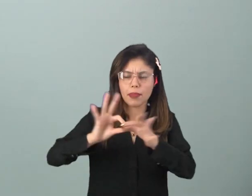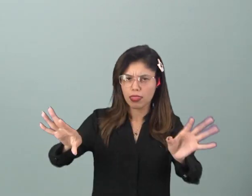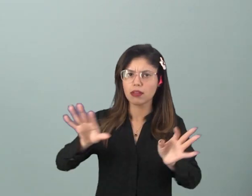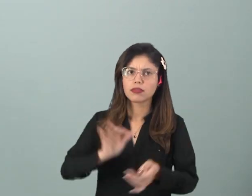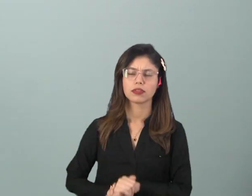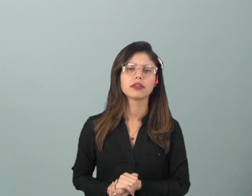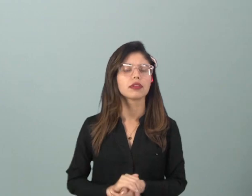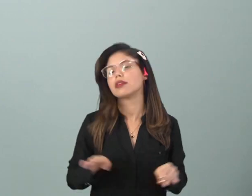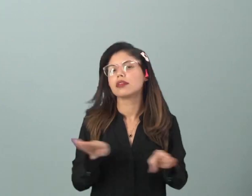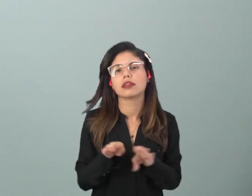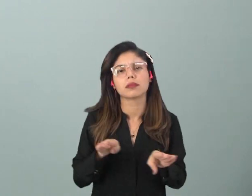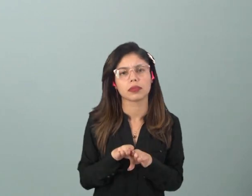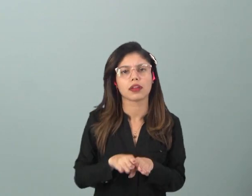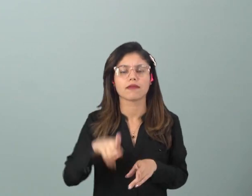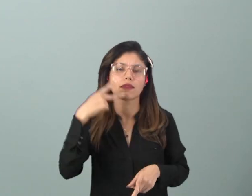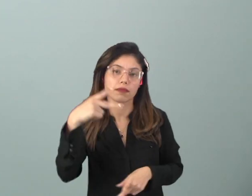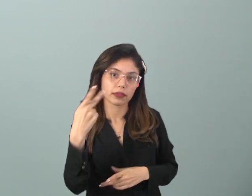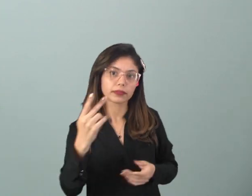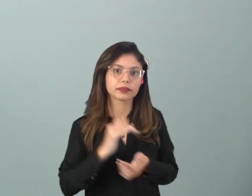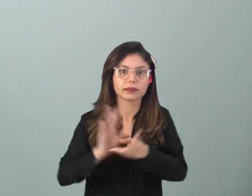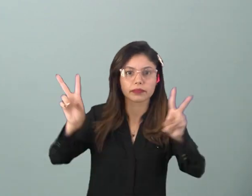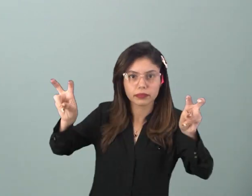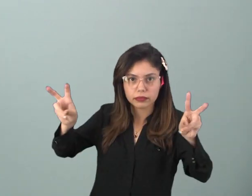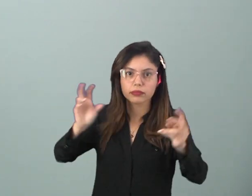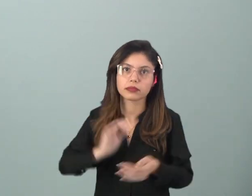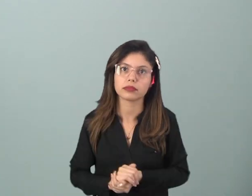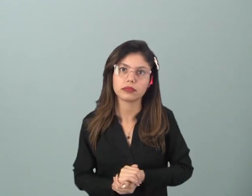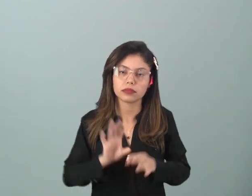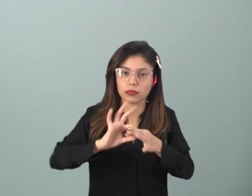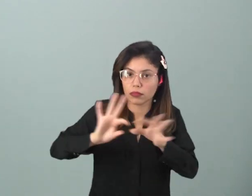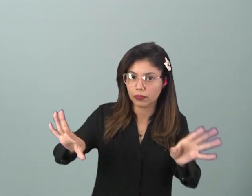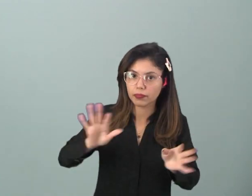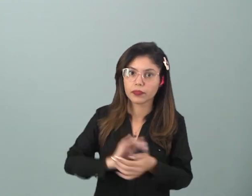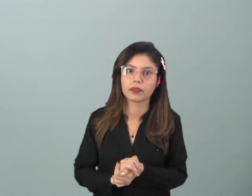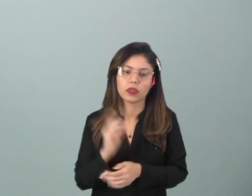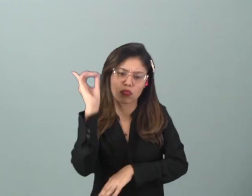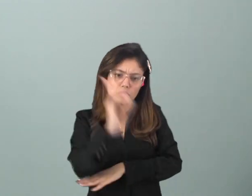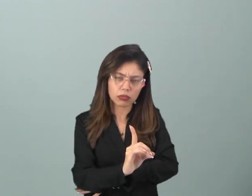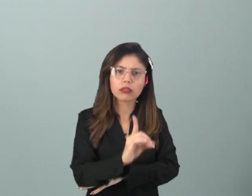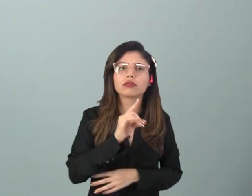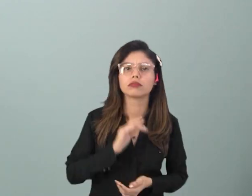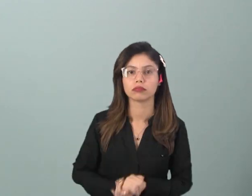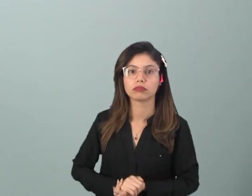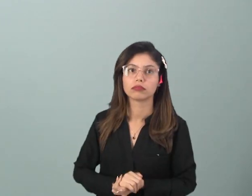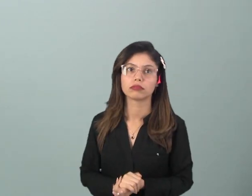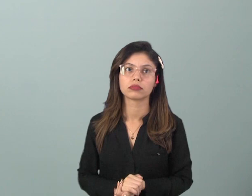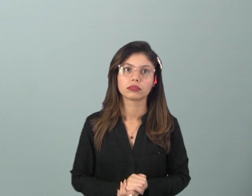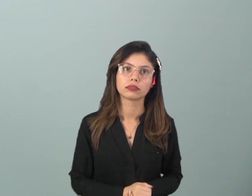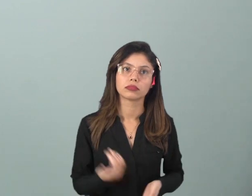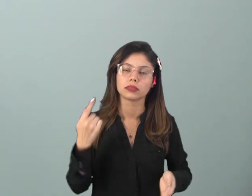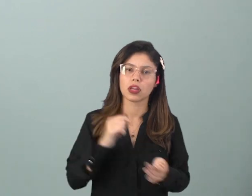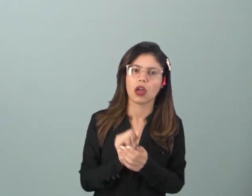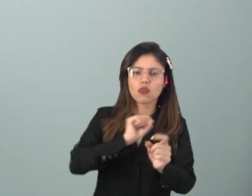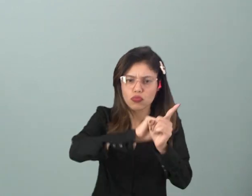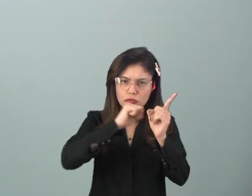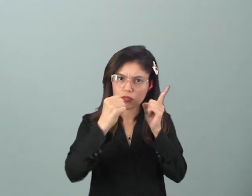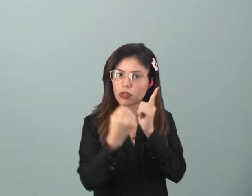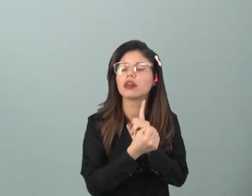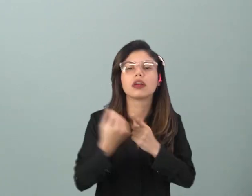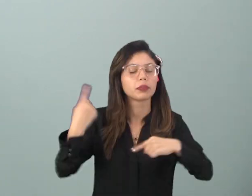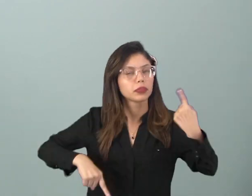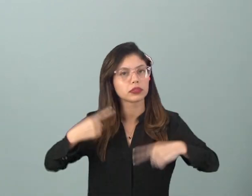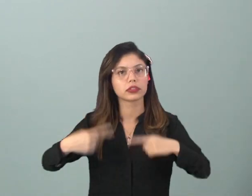liberdade, e eles então vão falar sobre essa liberdade, sobre o direito, sobre as questões sociais,